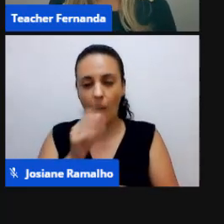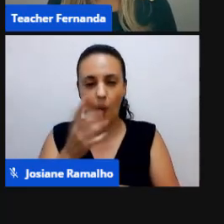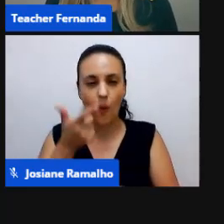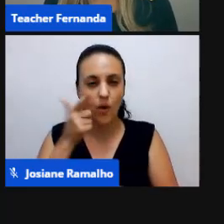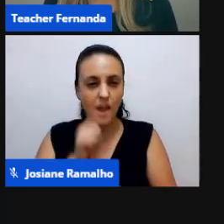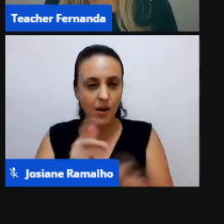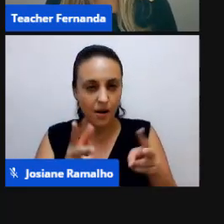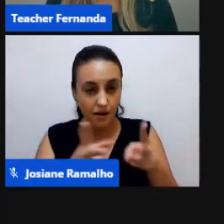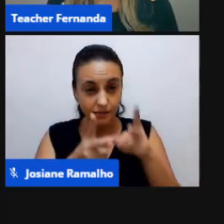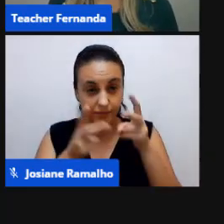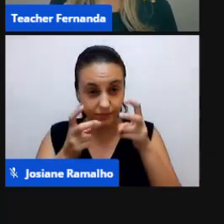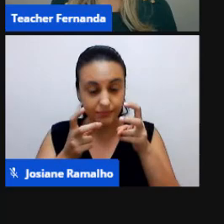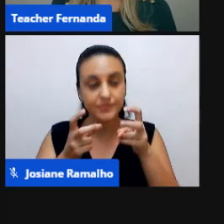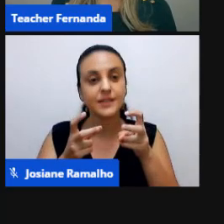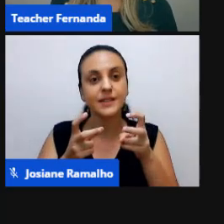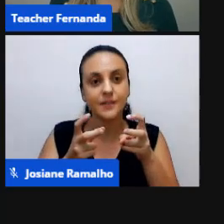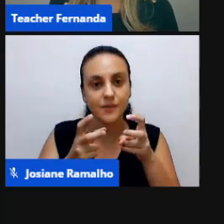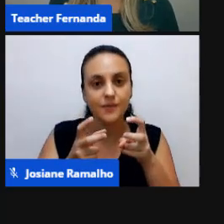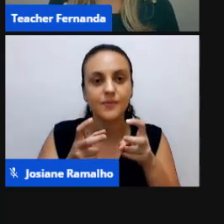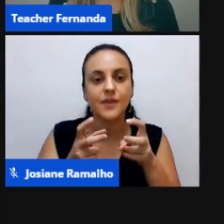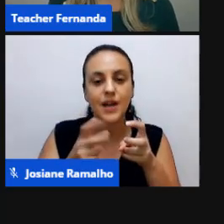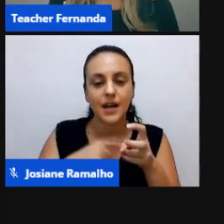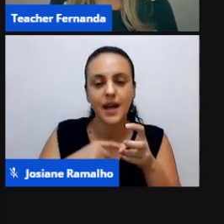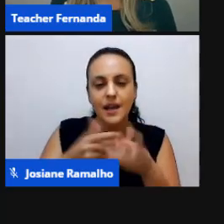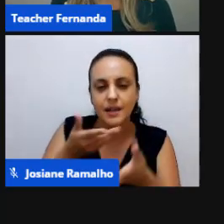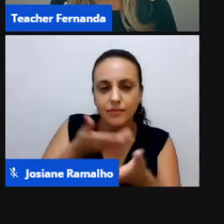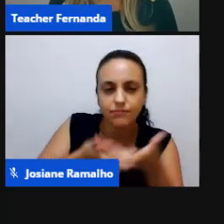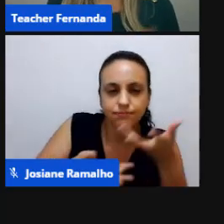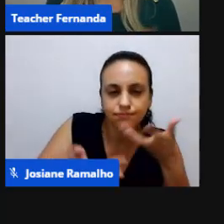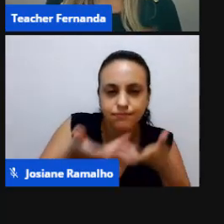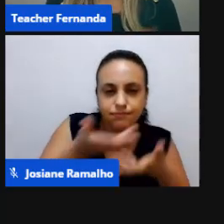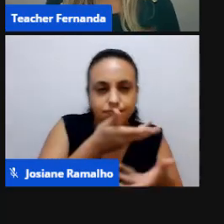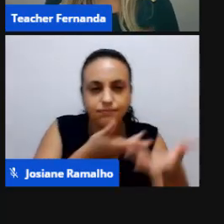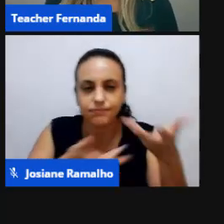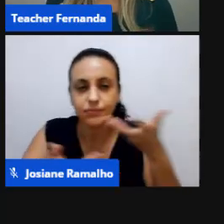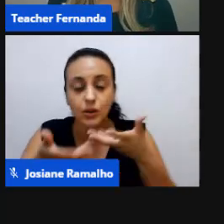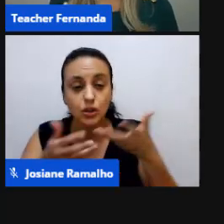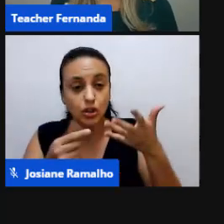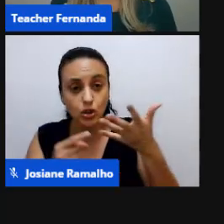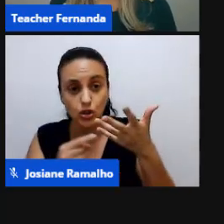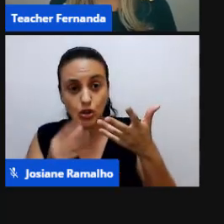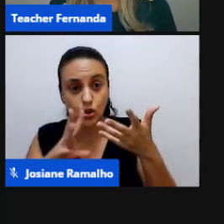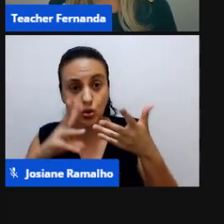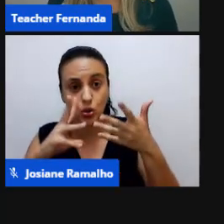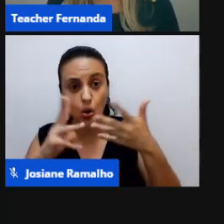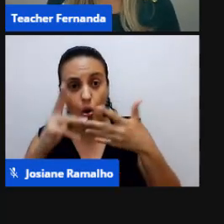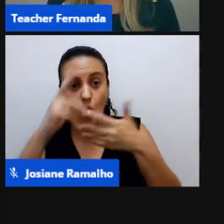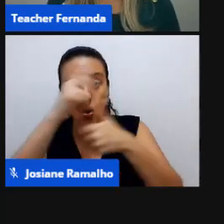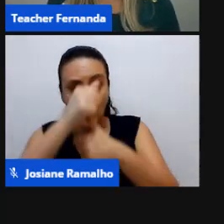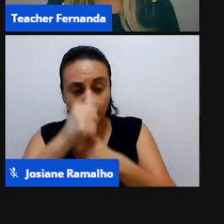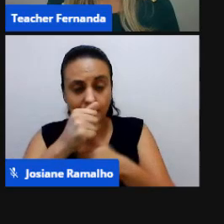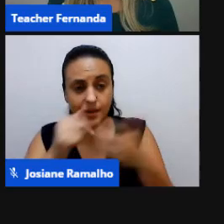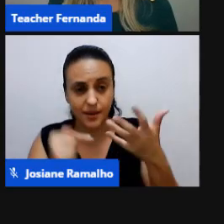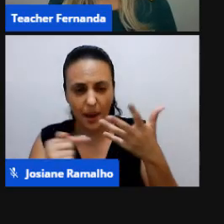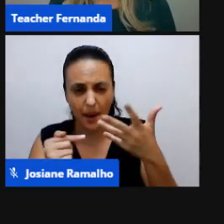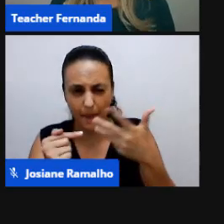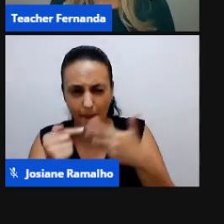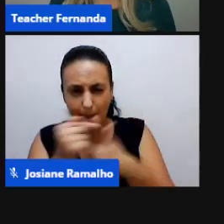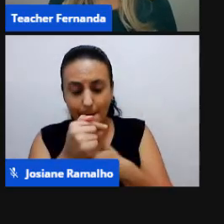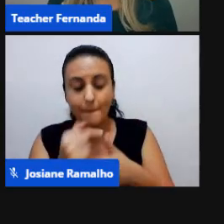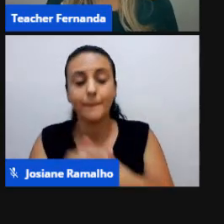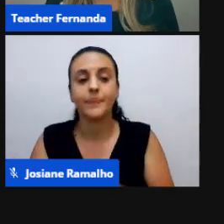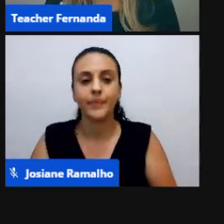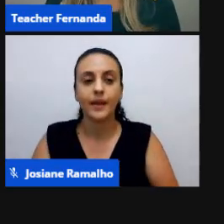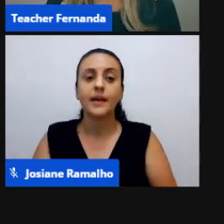da interação desses diversos modos, que fazem parte da sua prática cotidiana, não é?